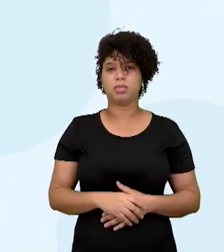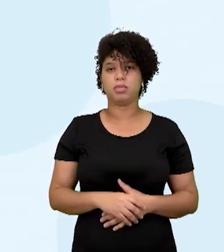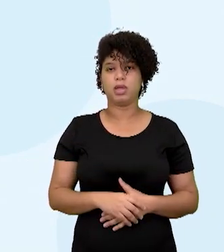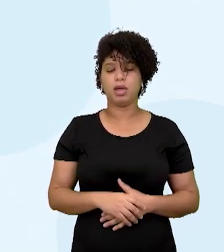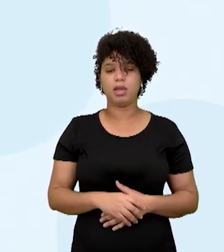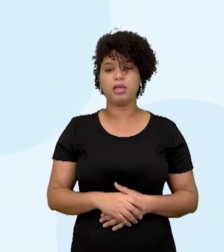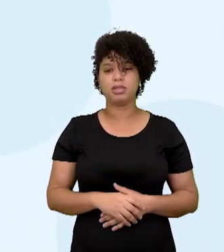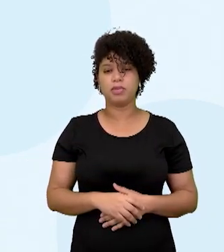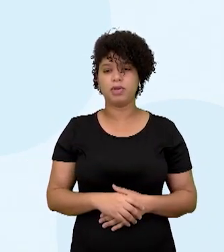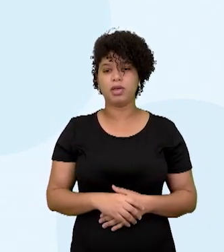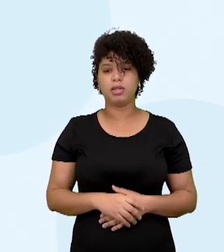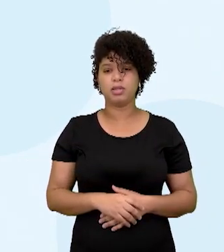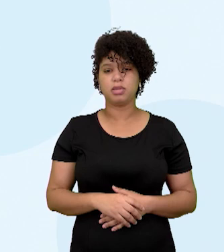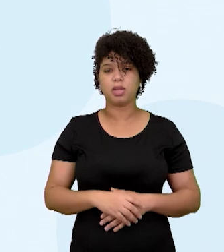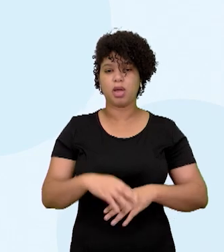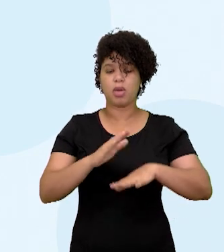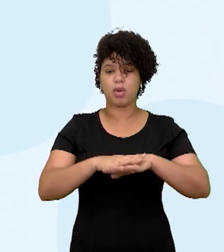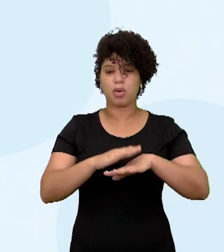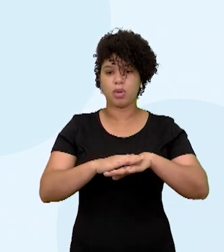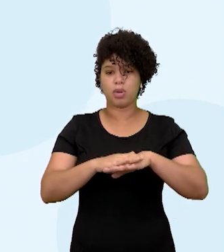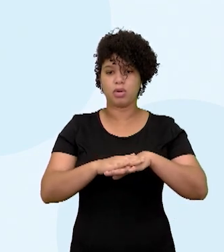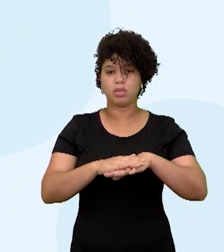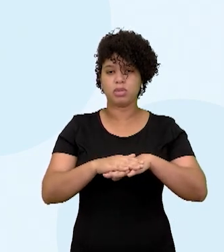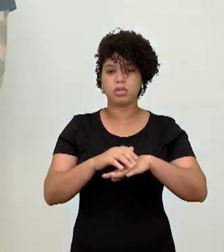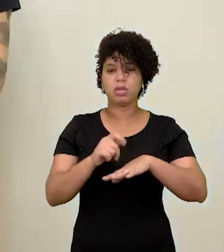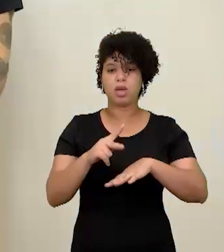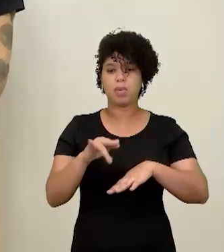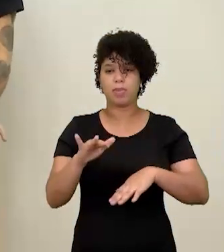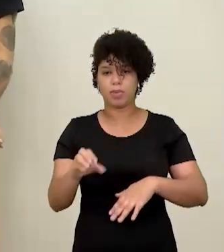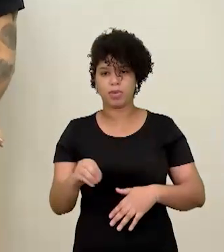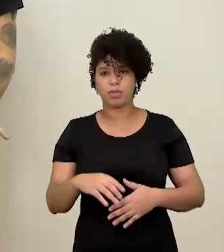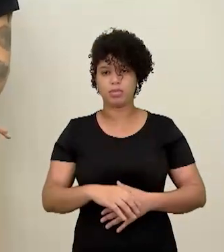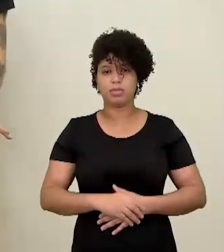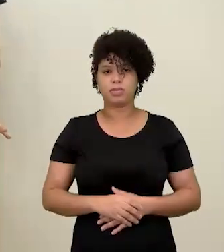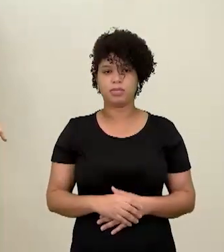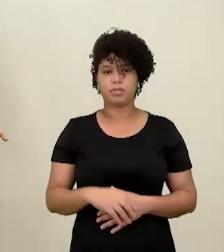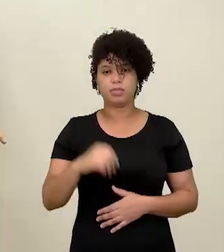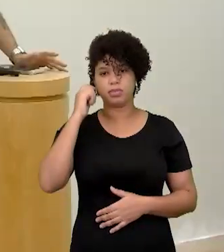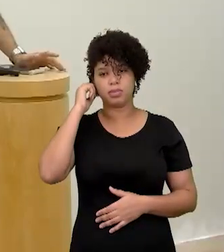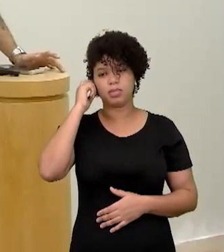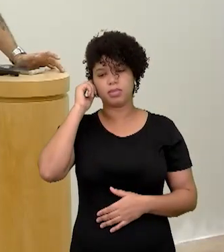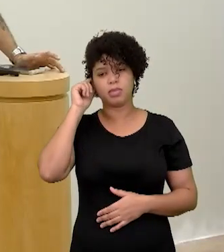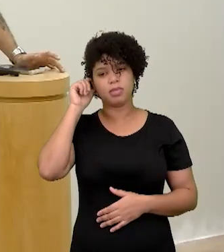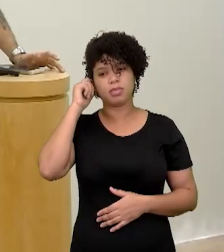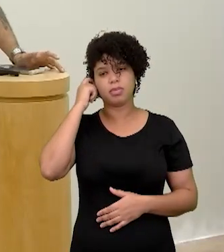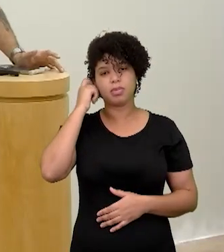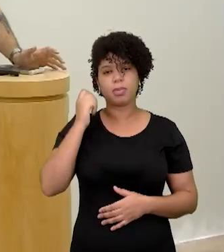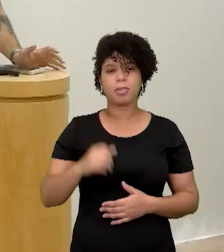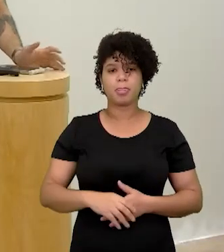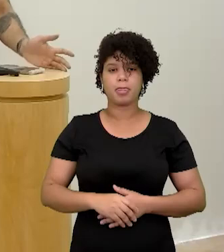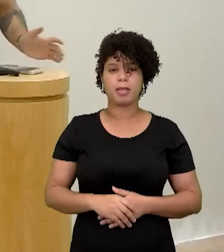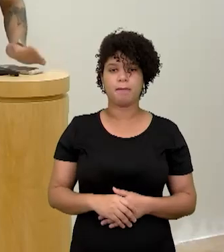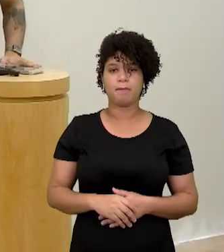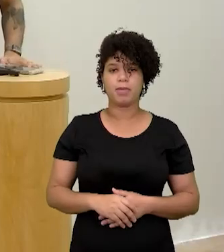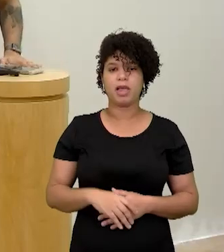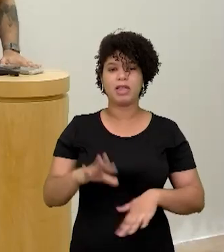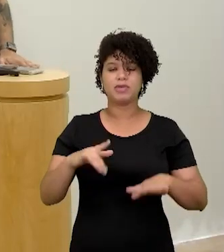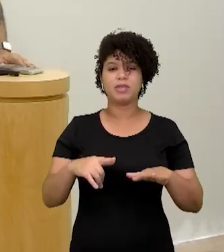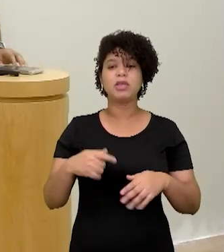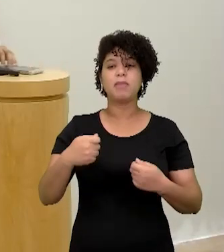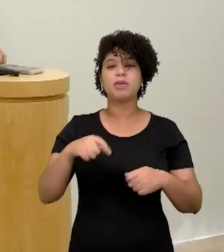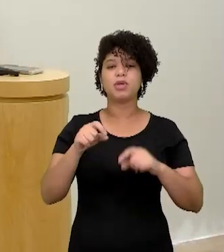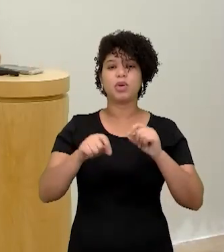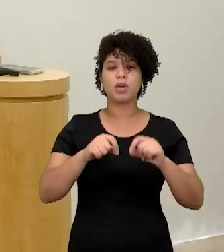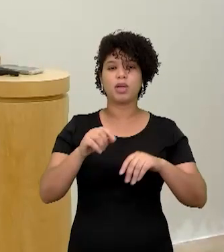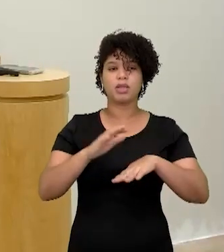oferecendo-lhe apoio. Porque, pensa assim, gente, Às vezes é muito fácil se colocar no lugar do outro. Você pode falar, eu